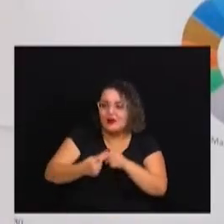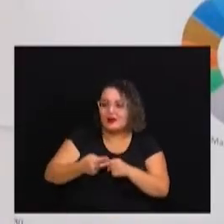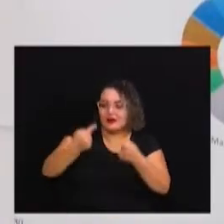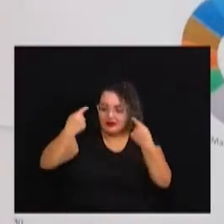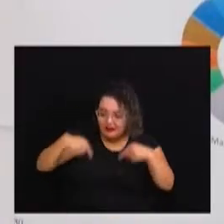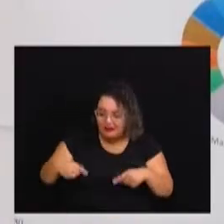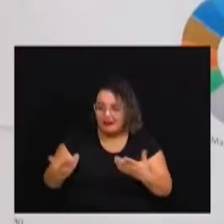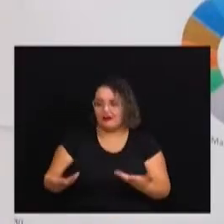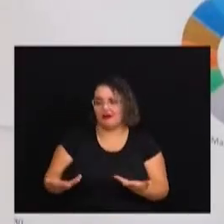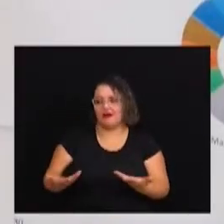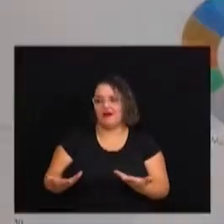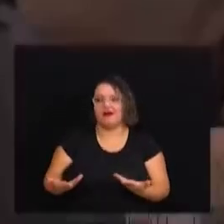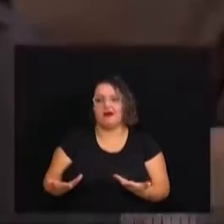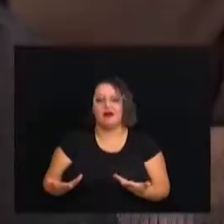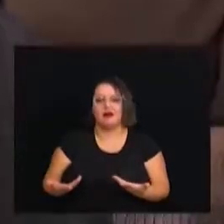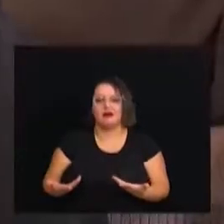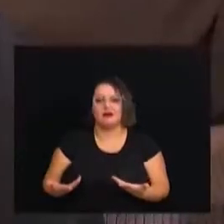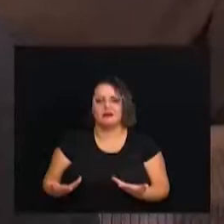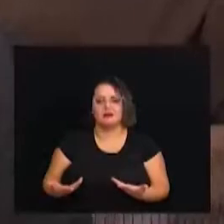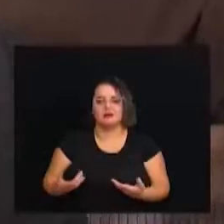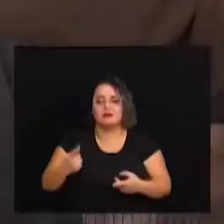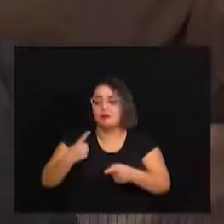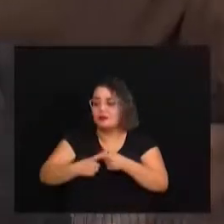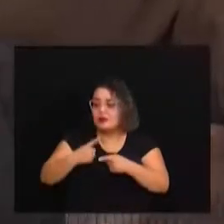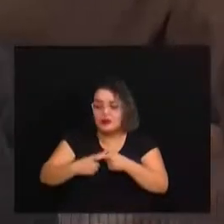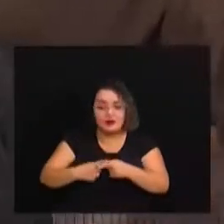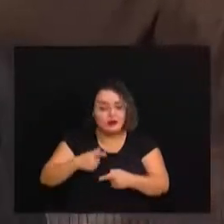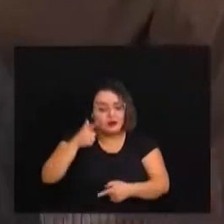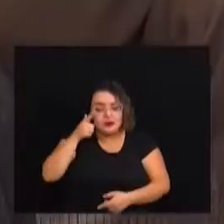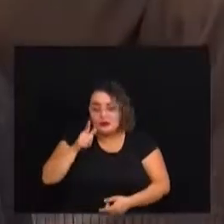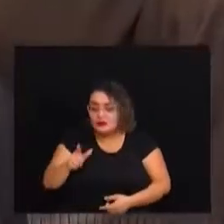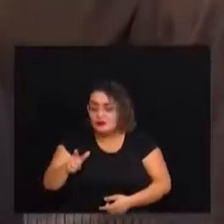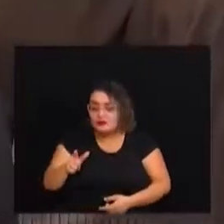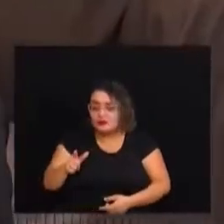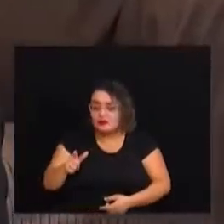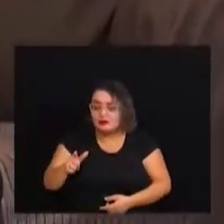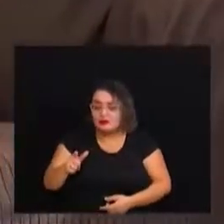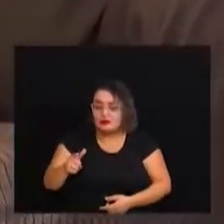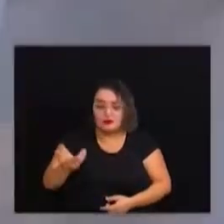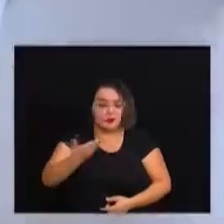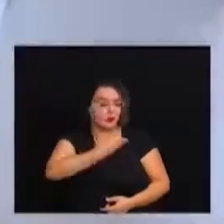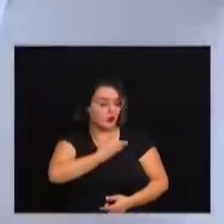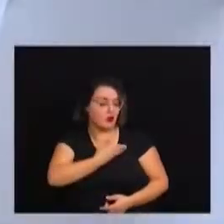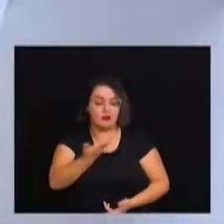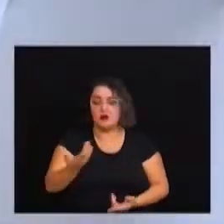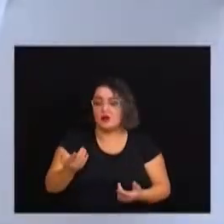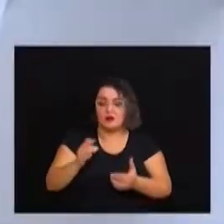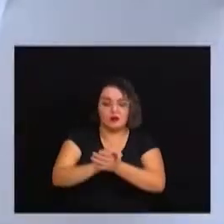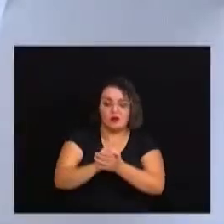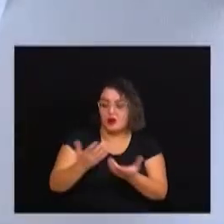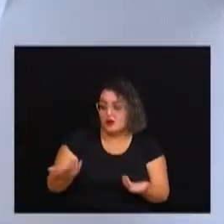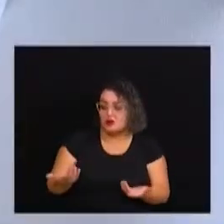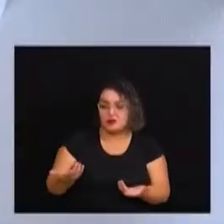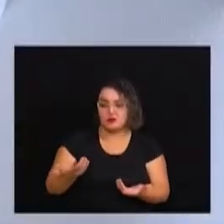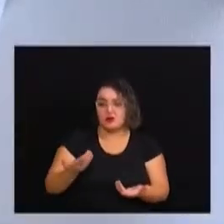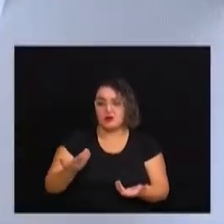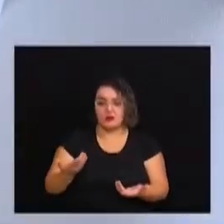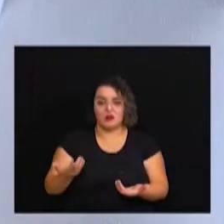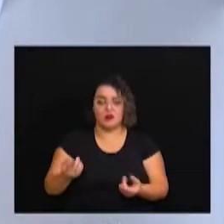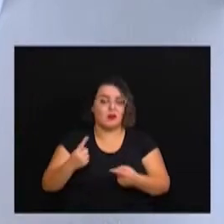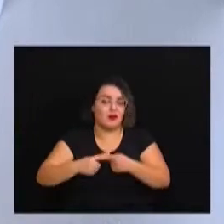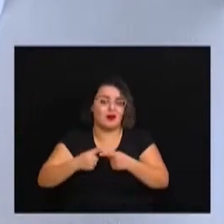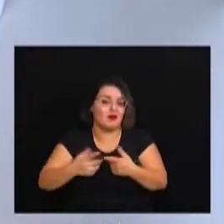sou assim, por que que eu não consigo ser igual o meu amigo, meu parceiro, meu esposo,